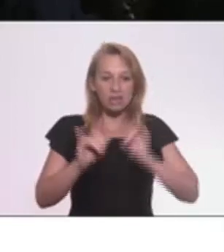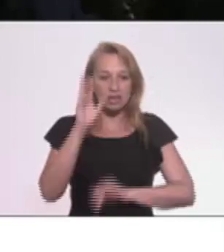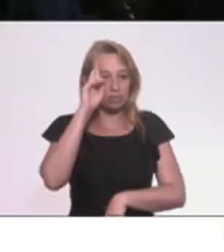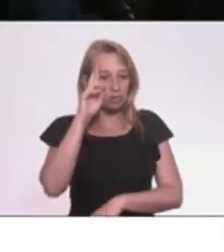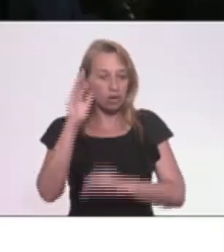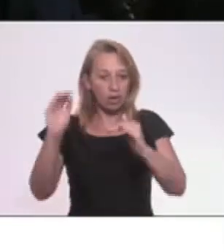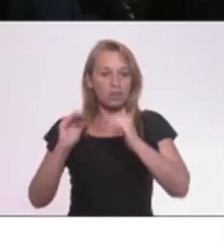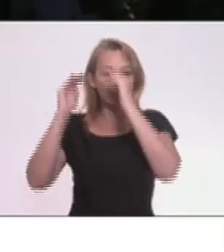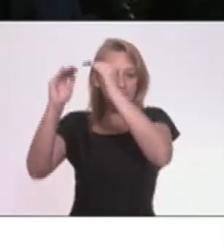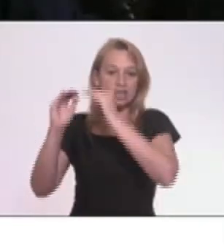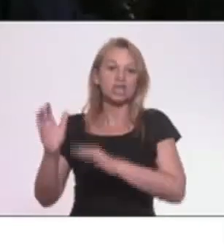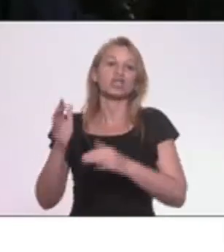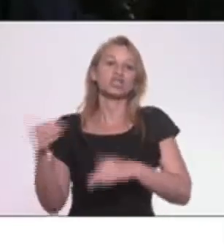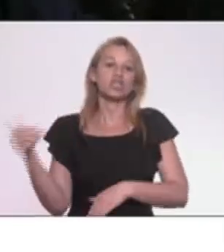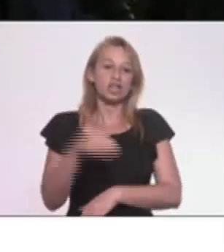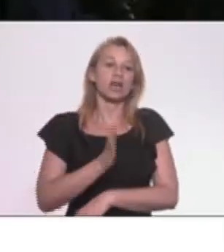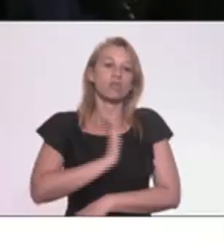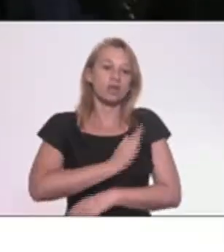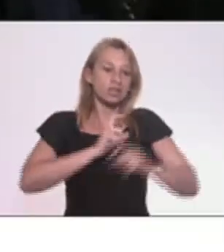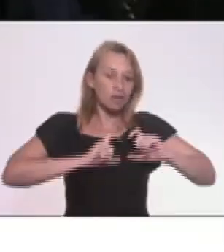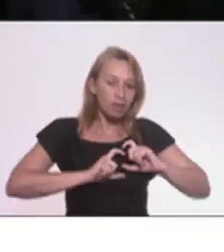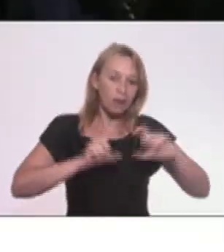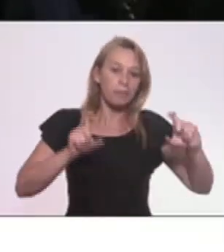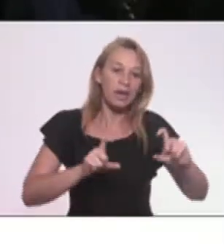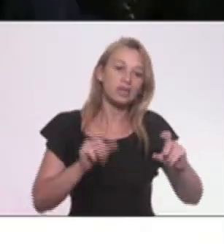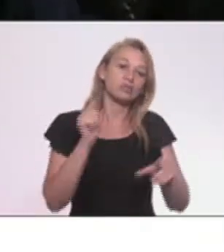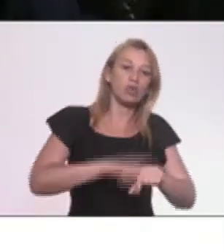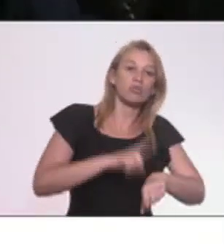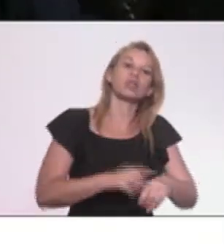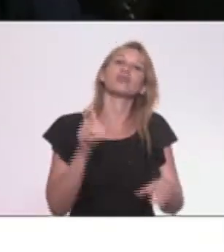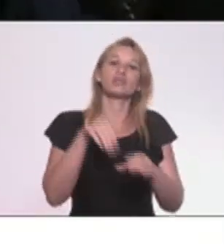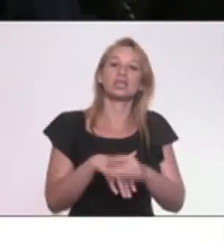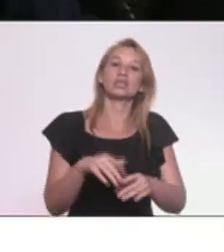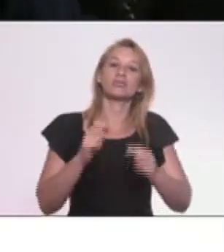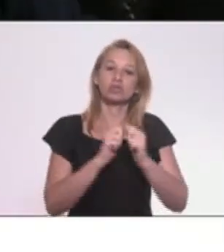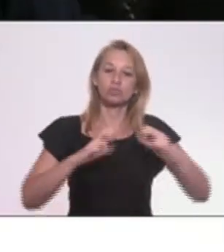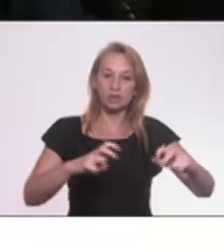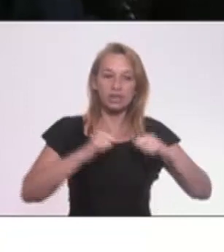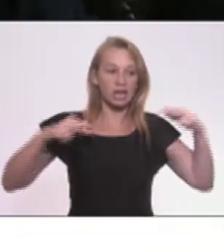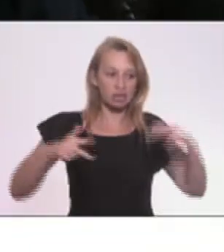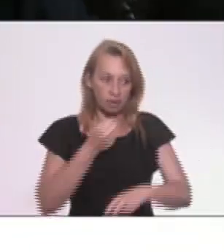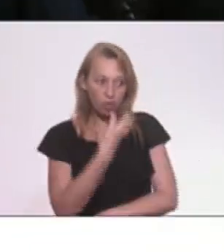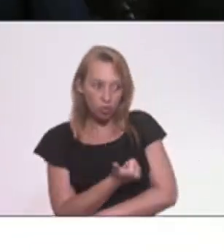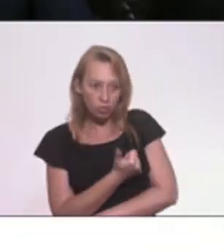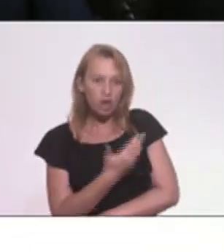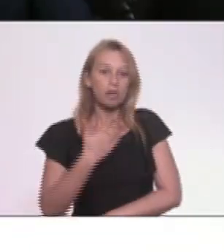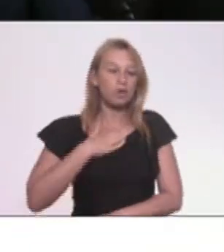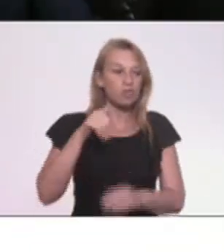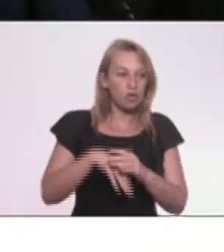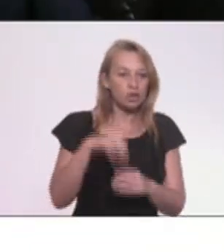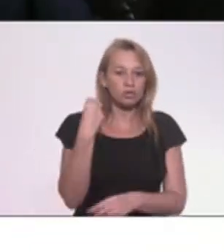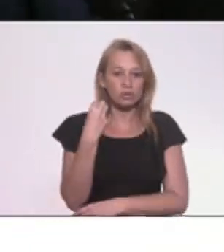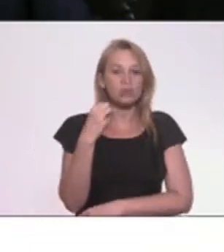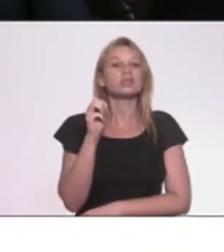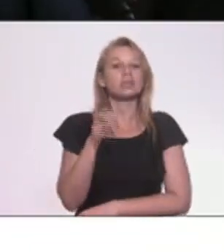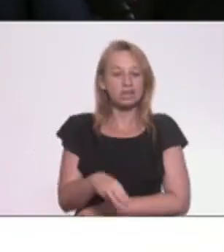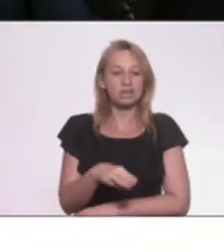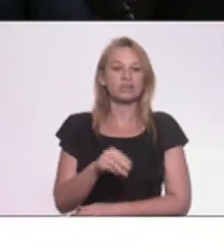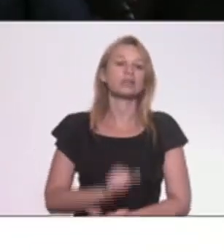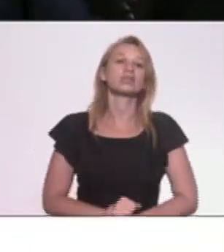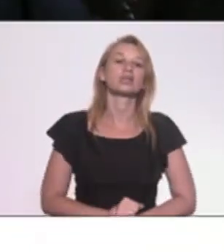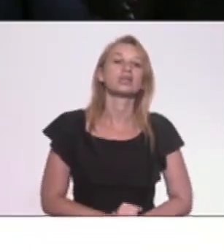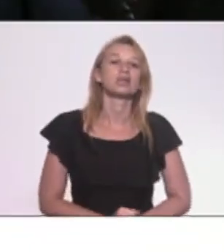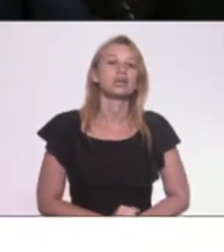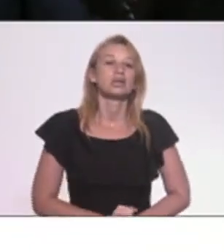Excelência e a gente chegar com o coração bastante aberto na votação no plenário, tá bom? E meu voto é favorável.